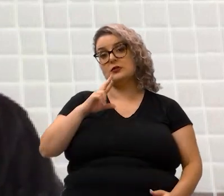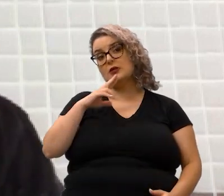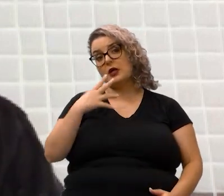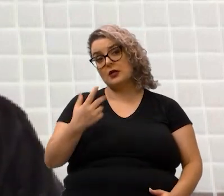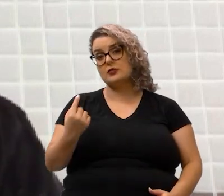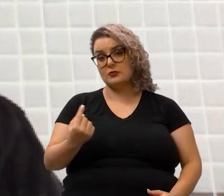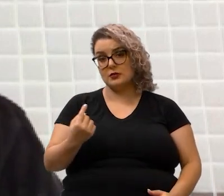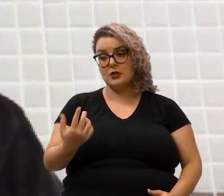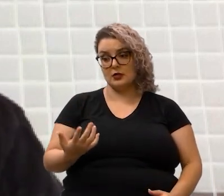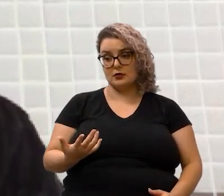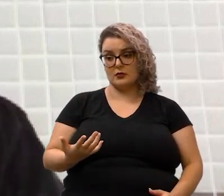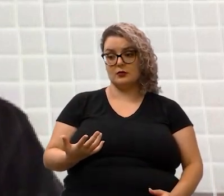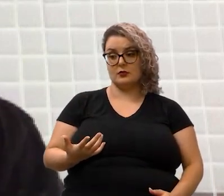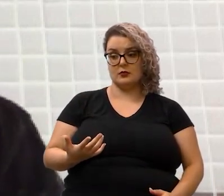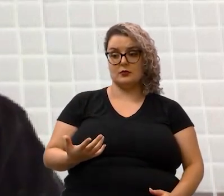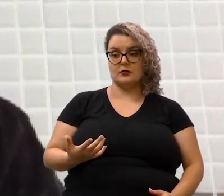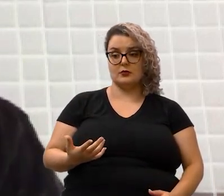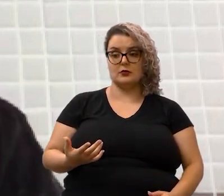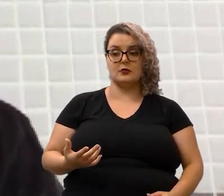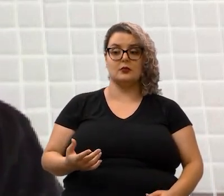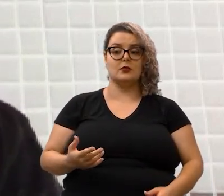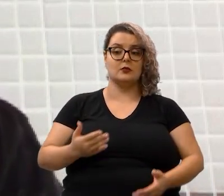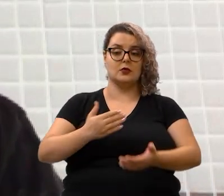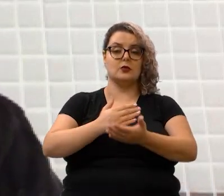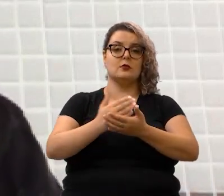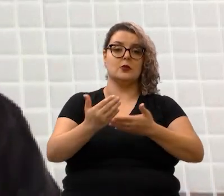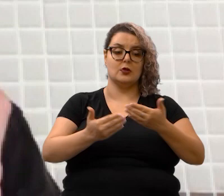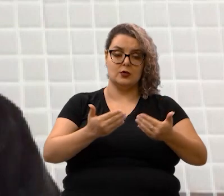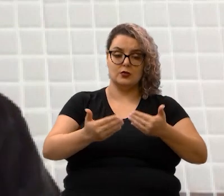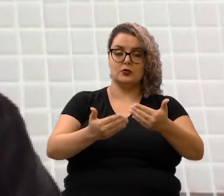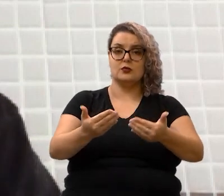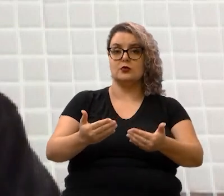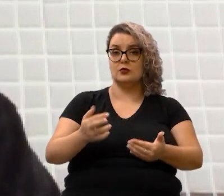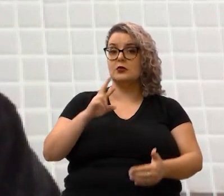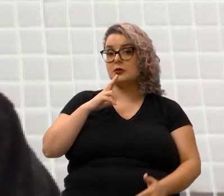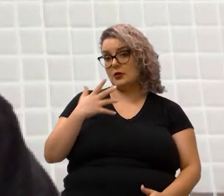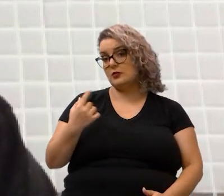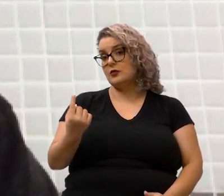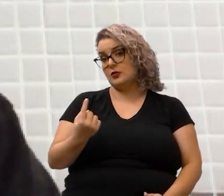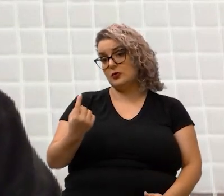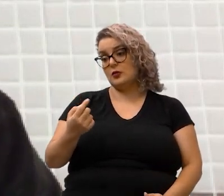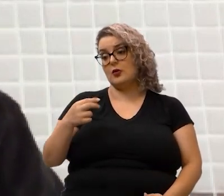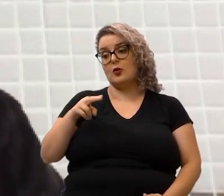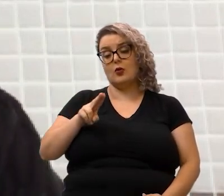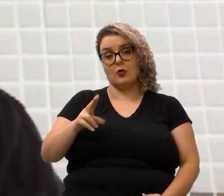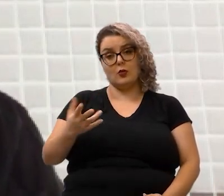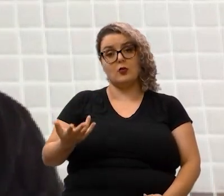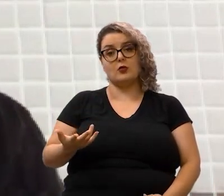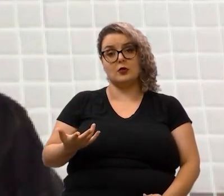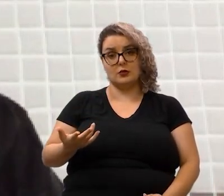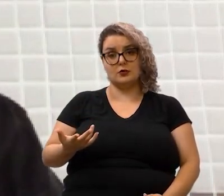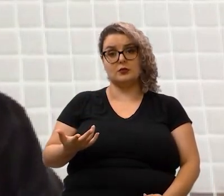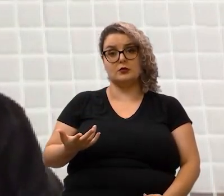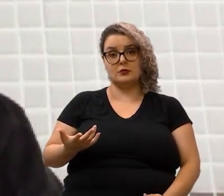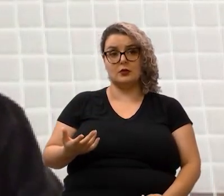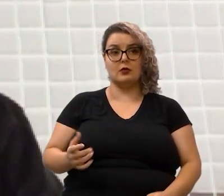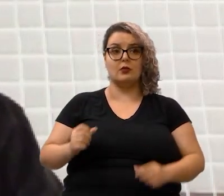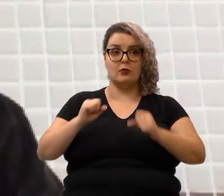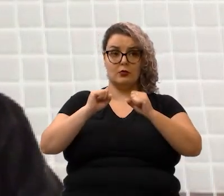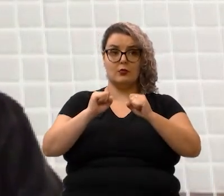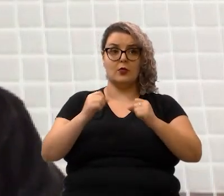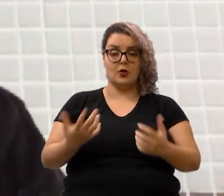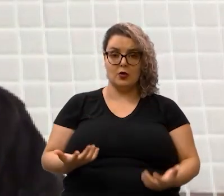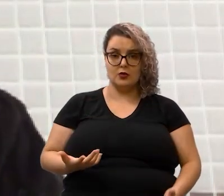resolver sozinho, tá? Em geral, não, pode, nos casos iniciais, o processo pode se resolver sozinho, ou, ou ele